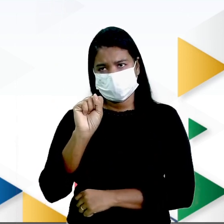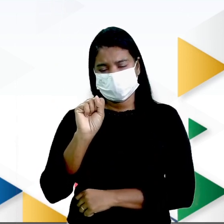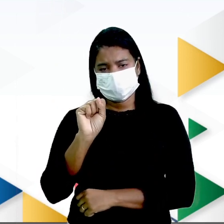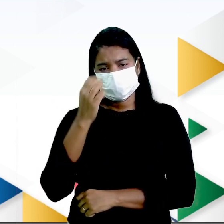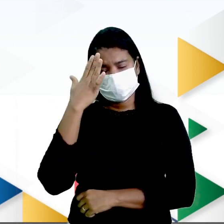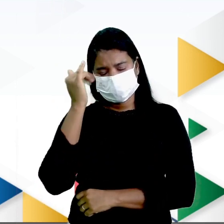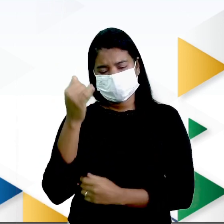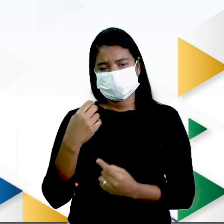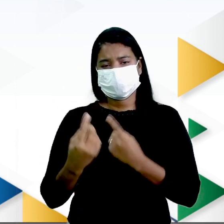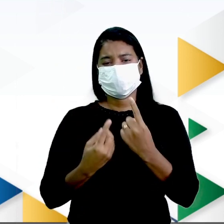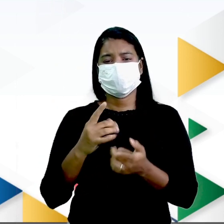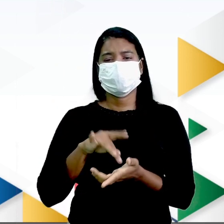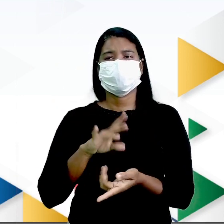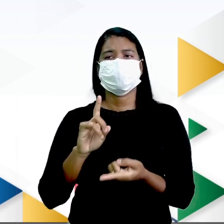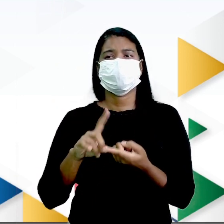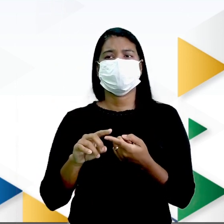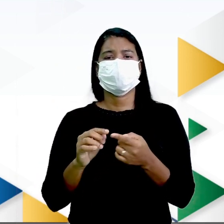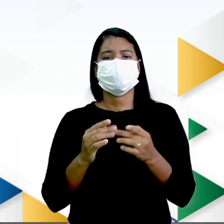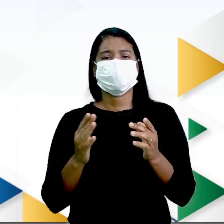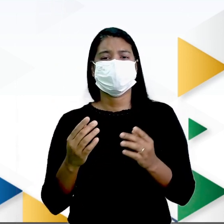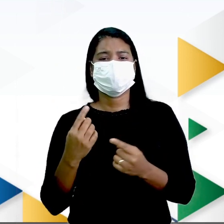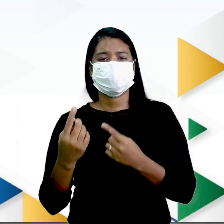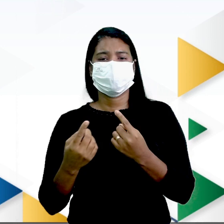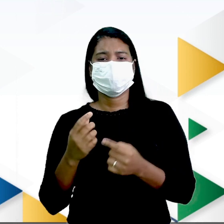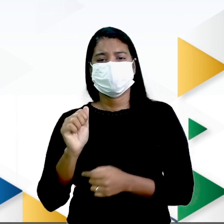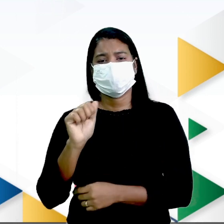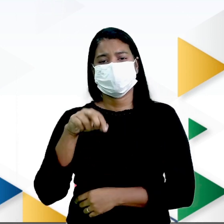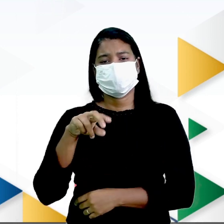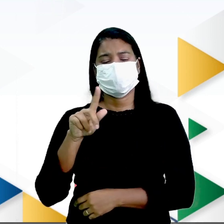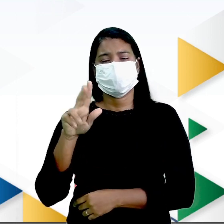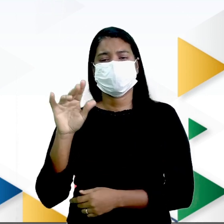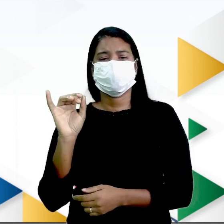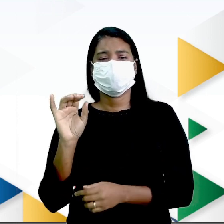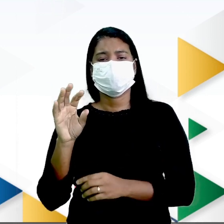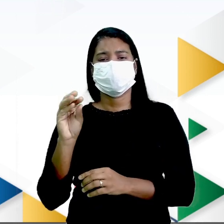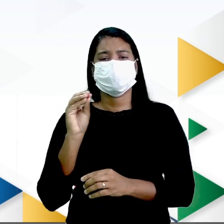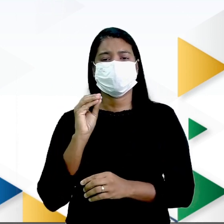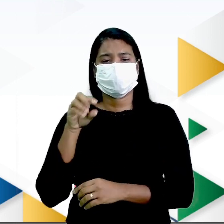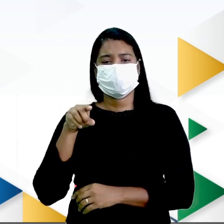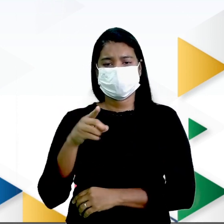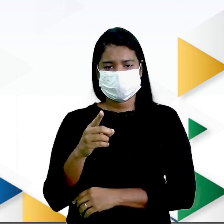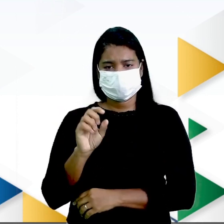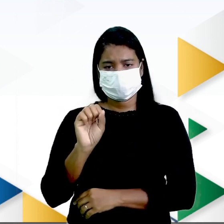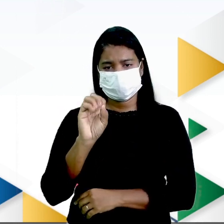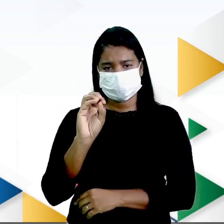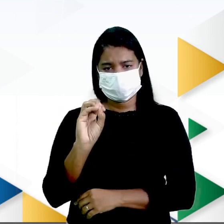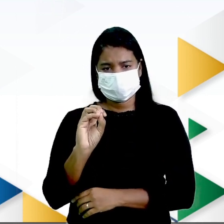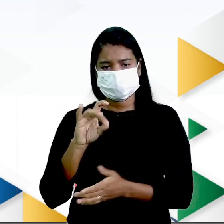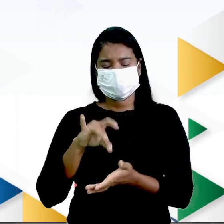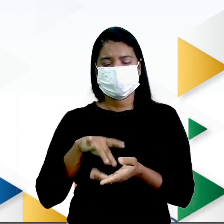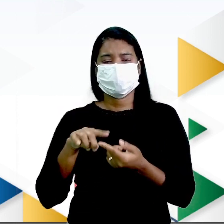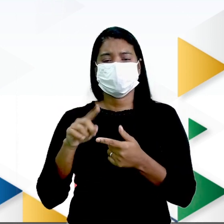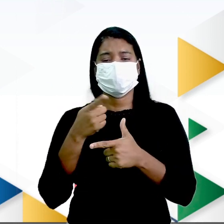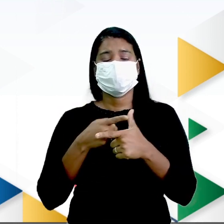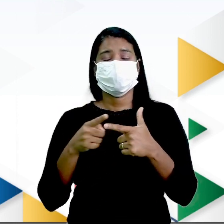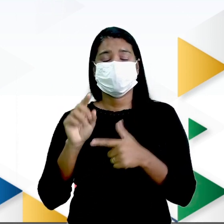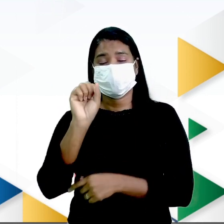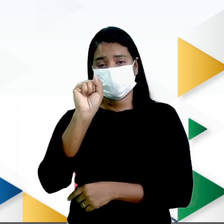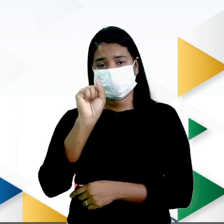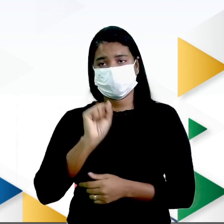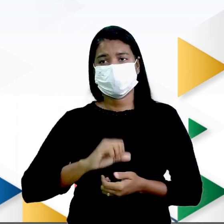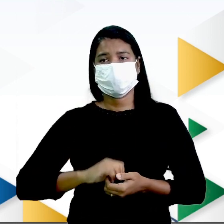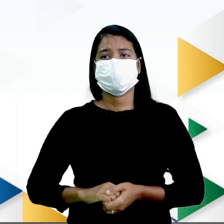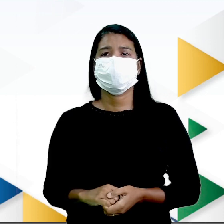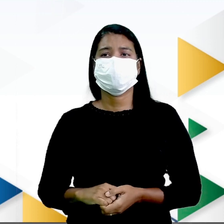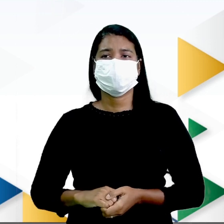cada abertura de ângulo interno, tá bom? E aí eu vou pegar 1080 e dividir por 8.